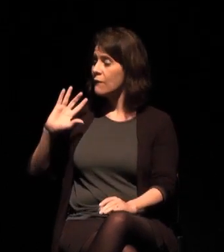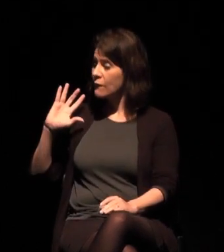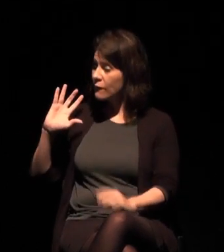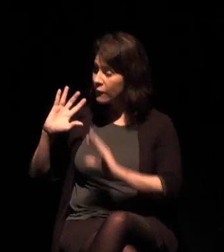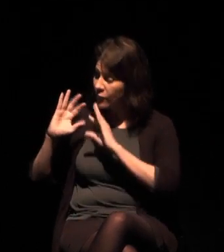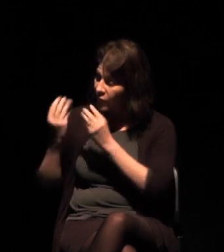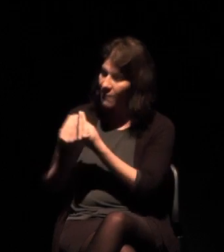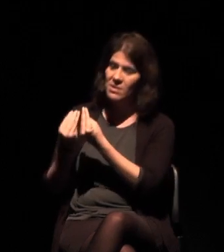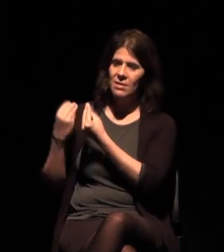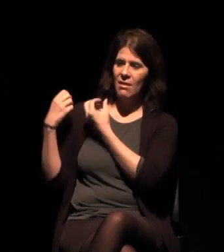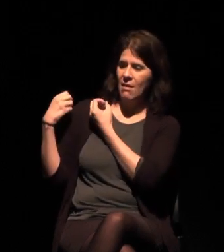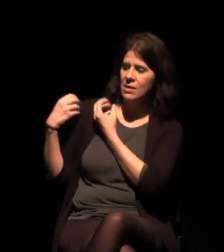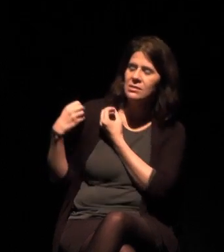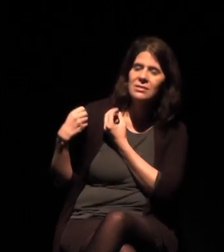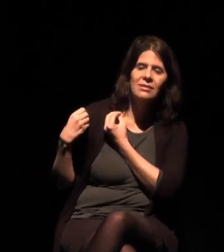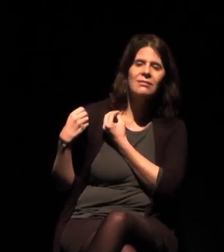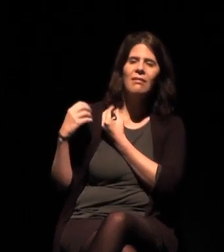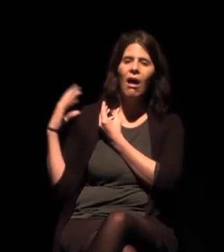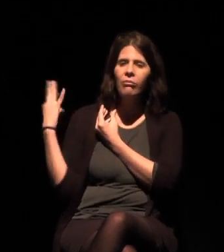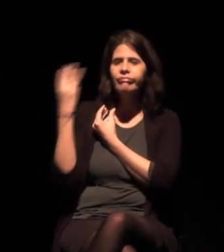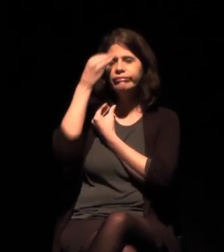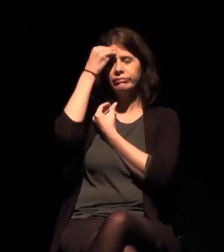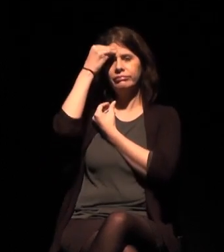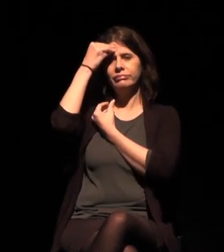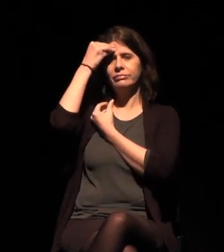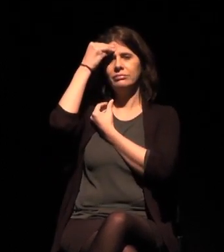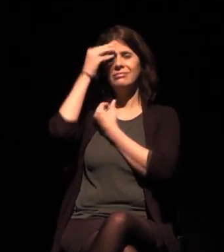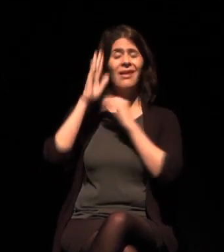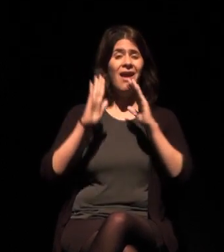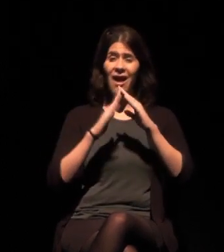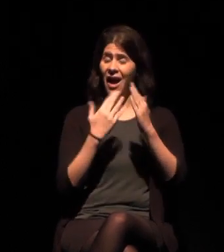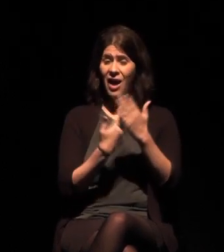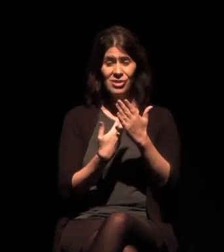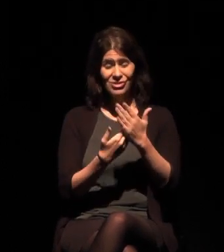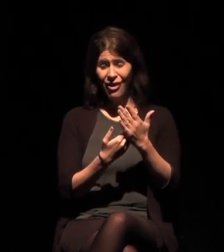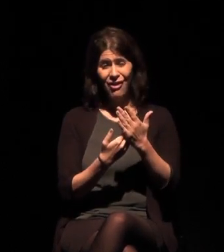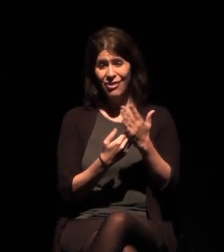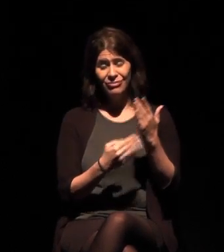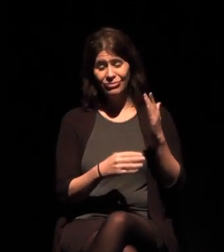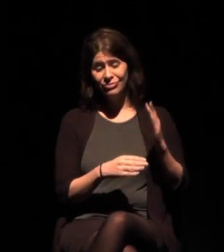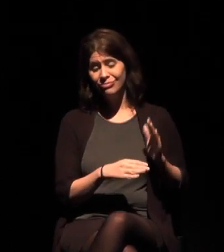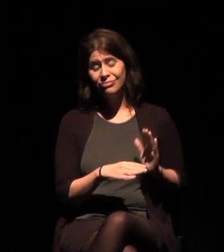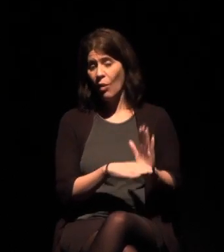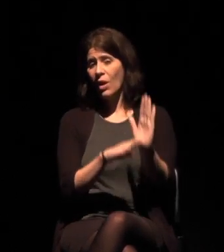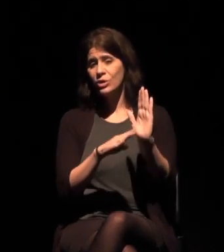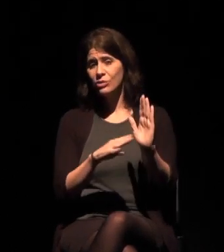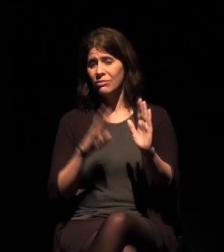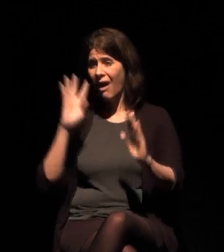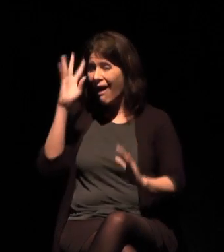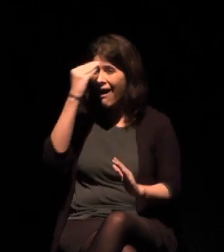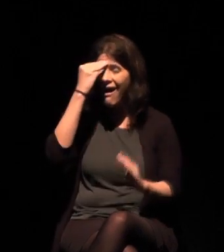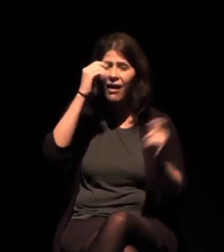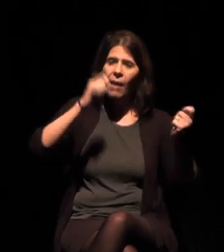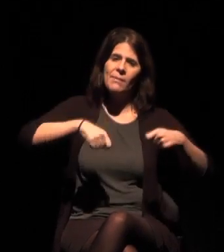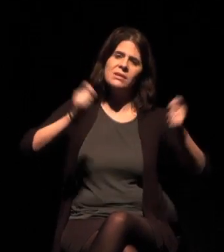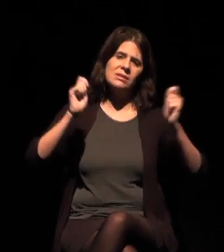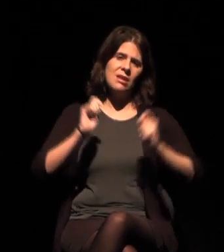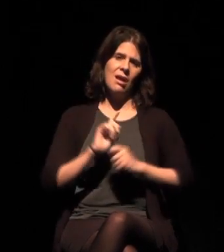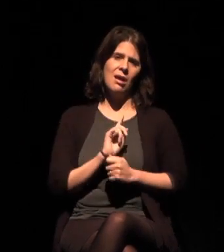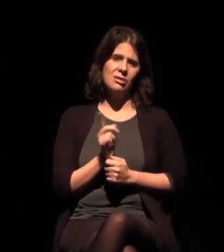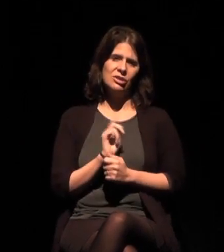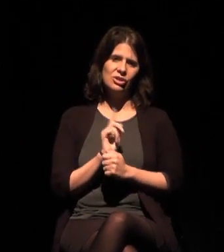ea escola não tem de facto trabalhado essas capacidades independentemente do